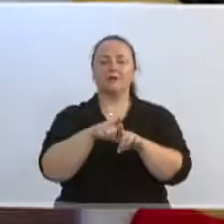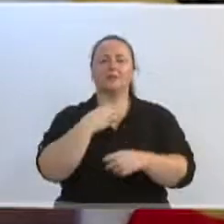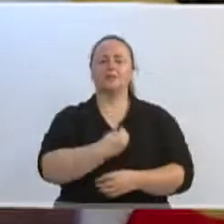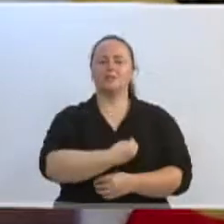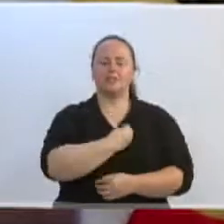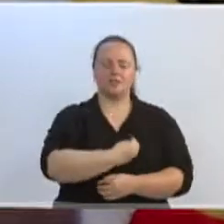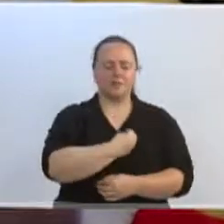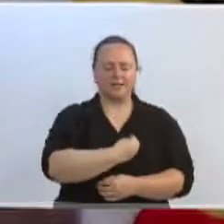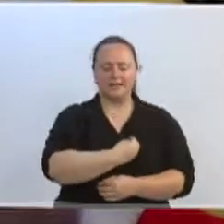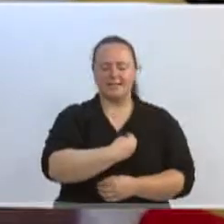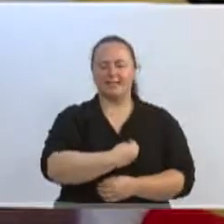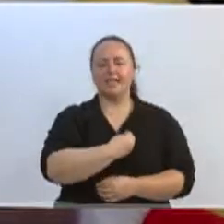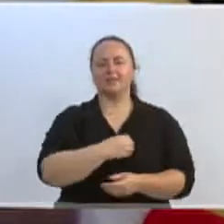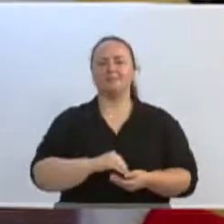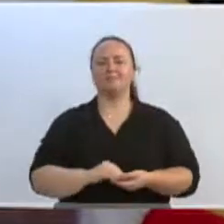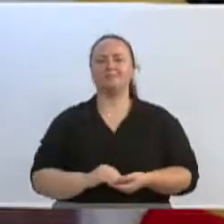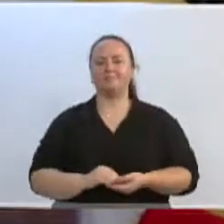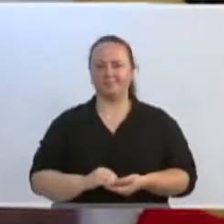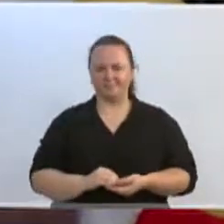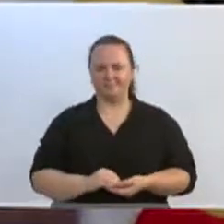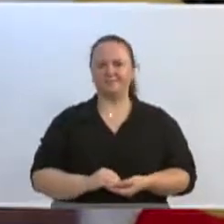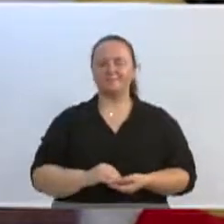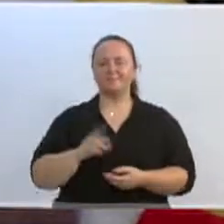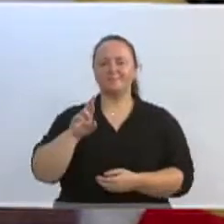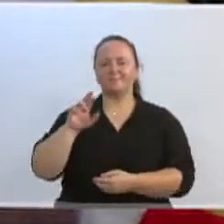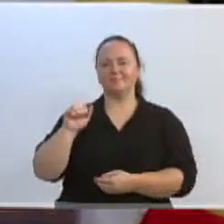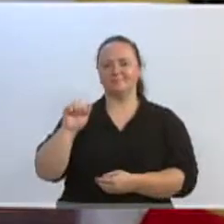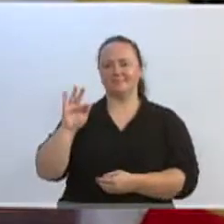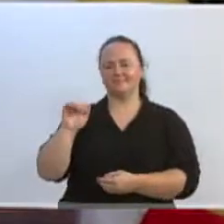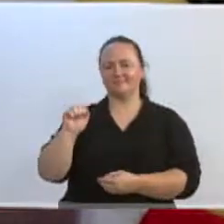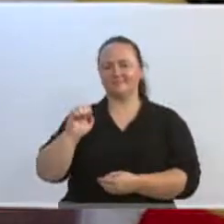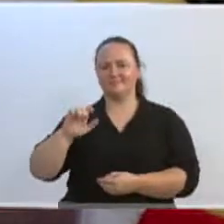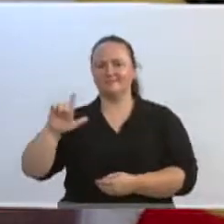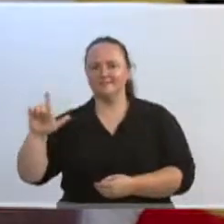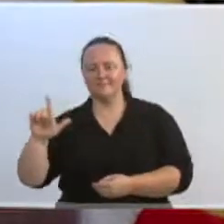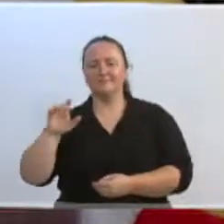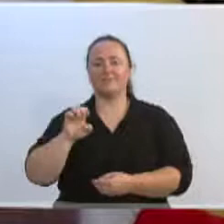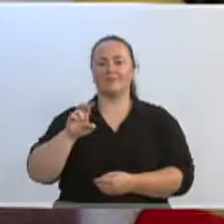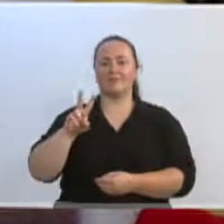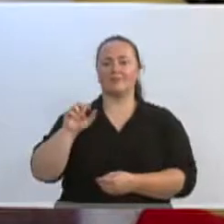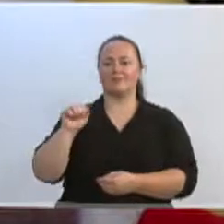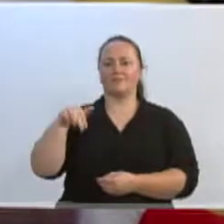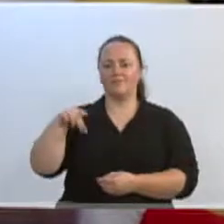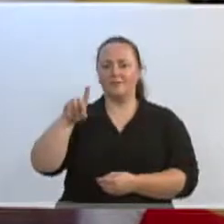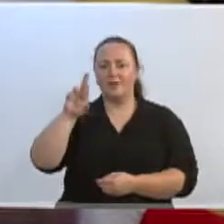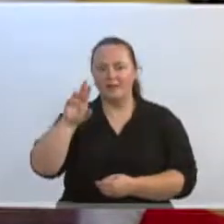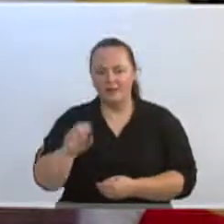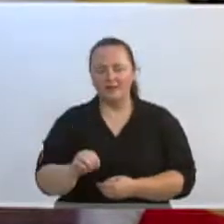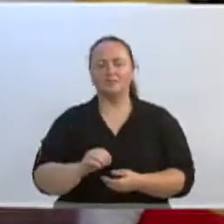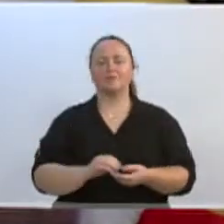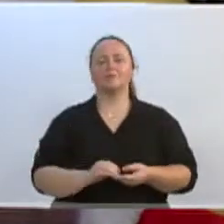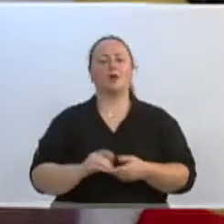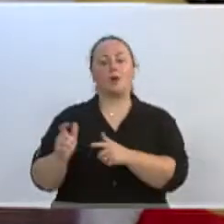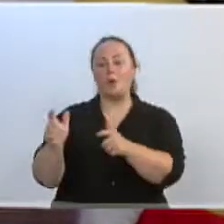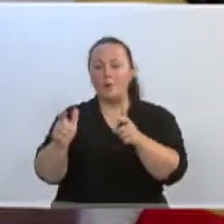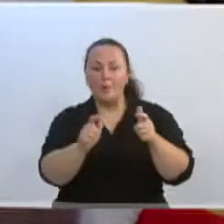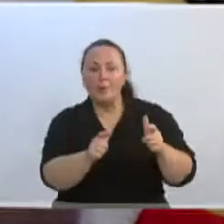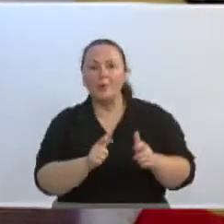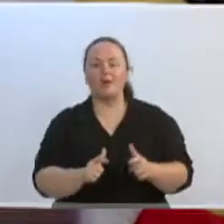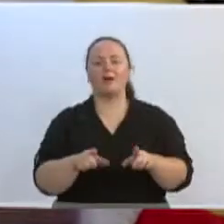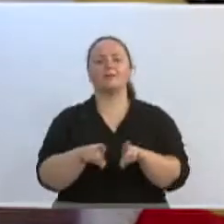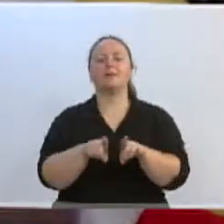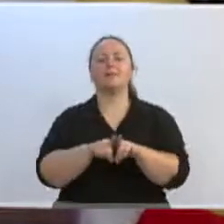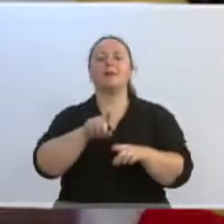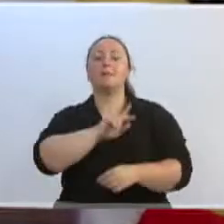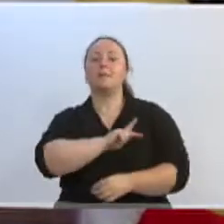adora se o rafael paulo sozinho o filho evandro e vanduir cláudia milesi nereu machado eo presidente da